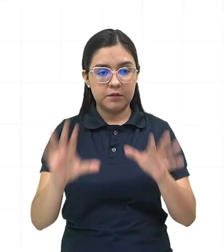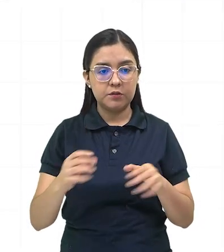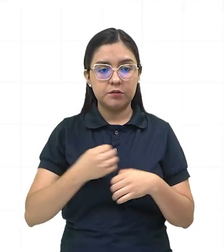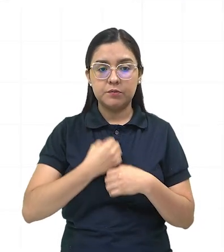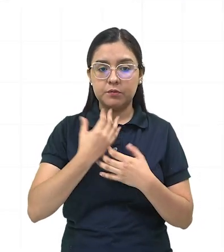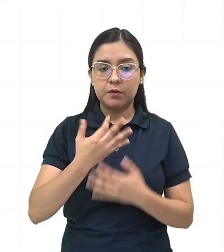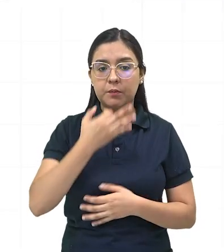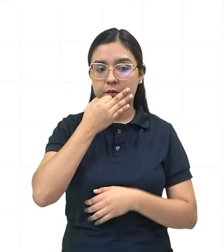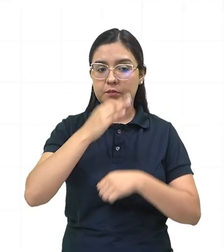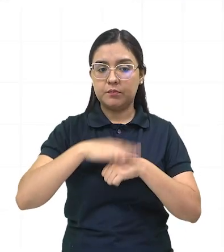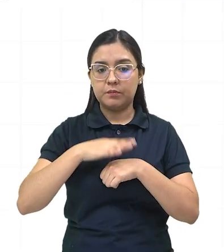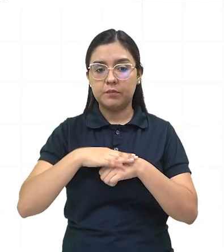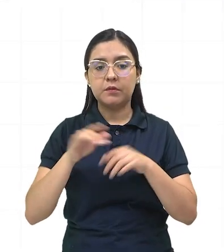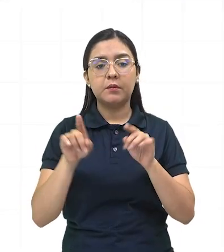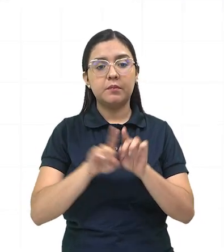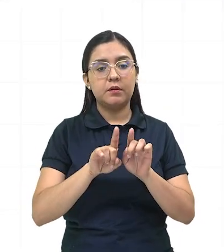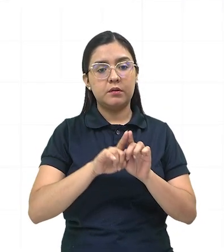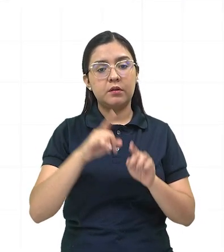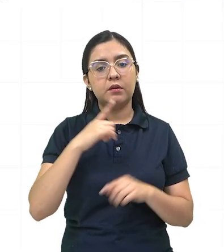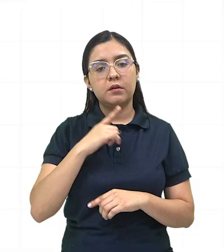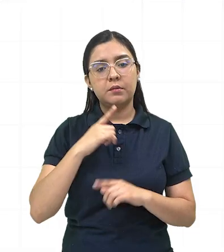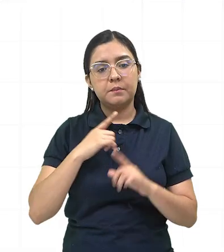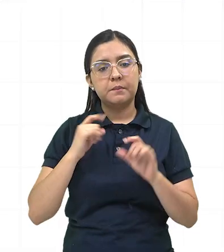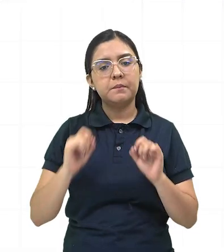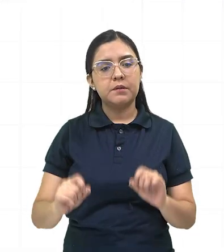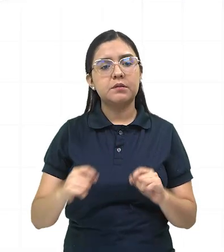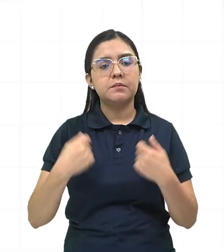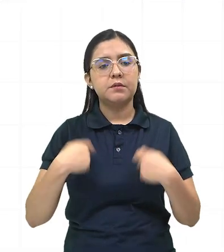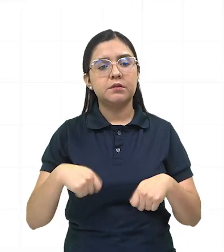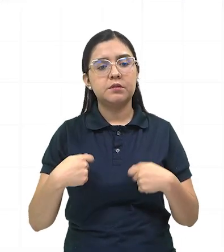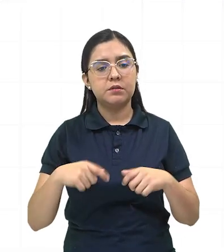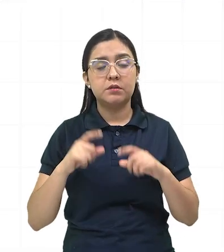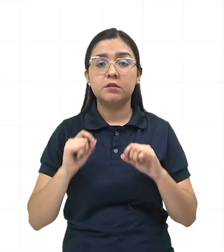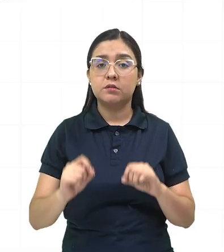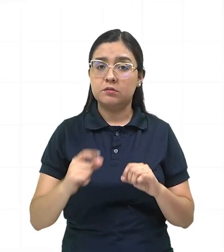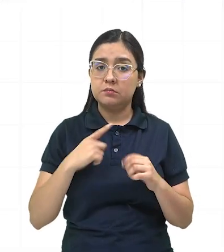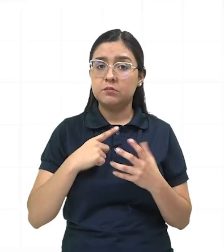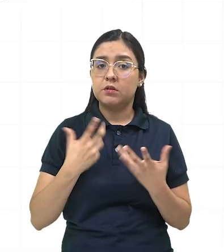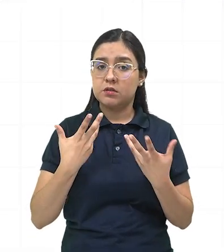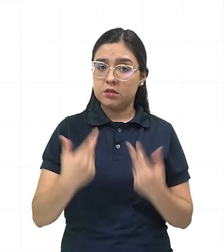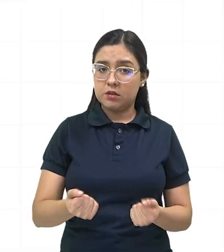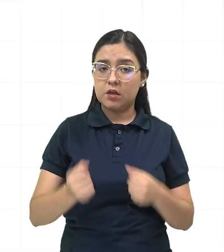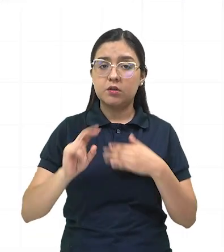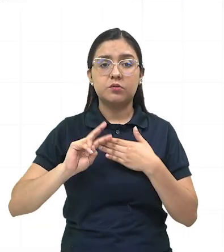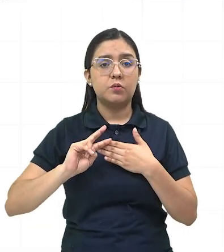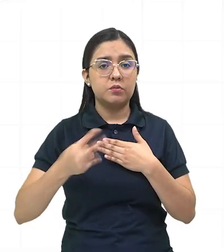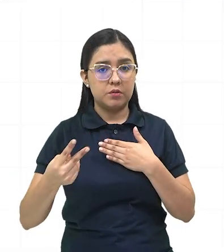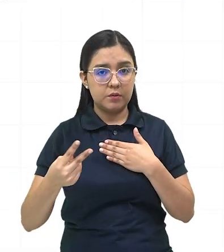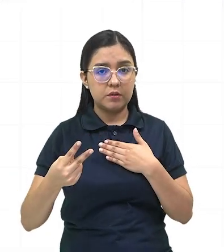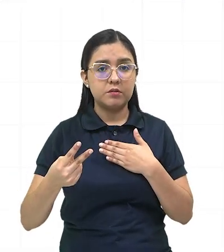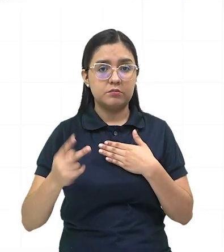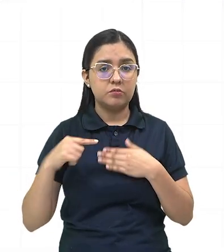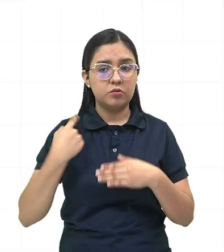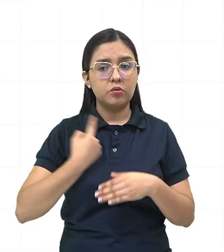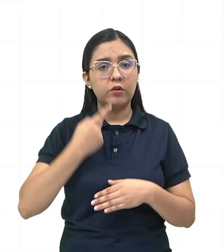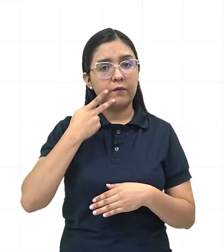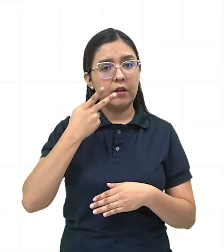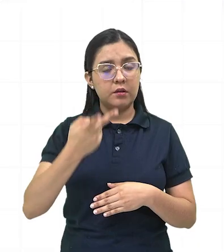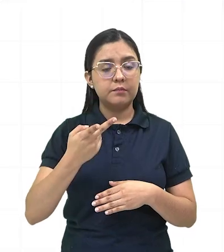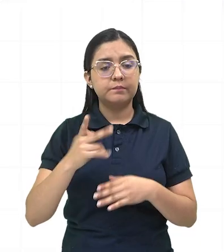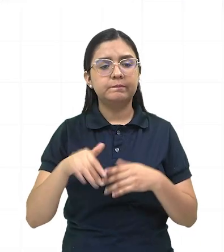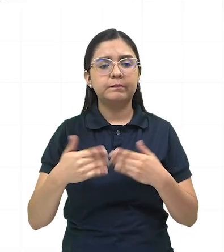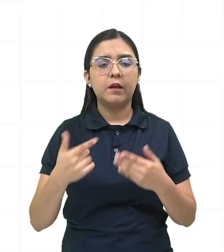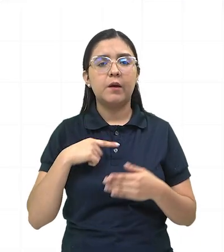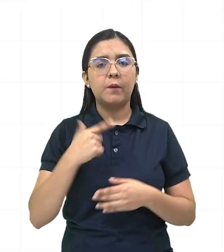expressar nossas opiniões, também temos que responder pelas consequências daquilo que expressamos. Isso é uma